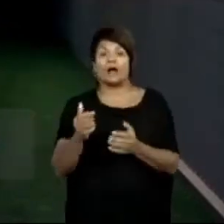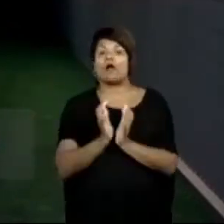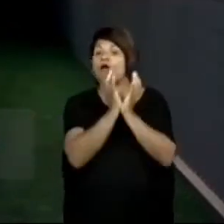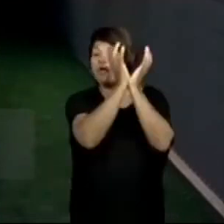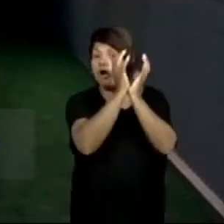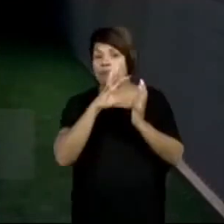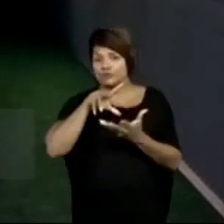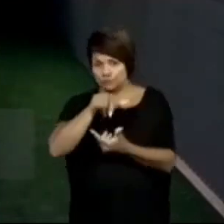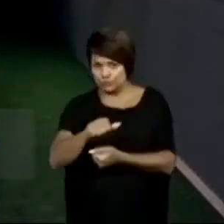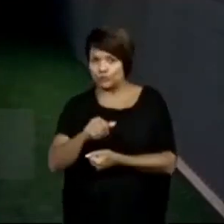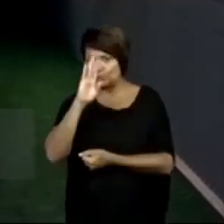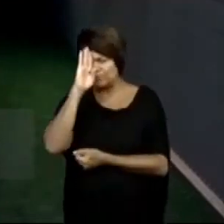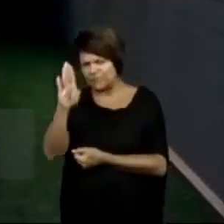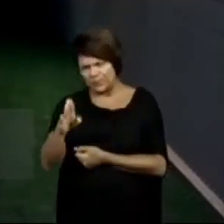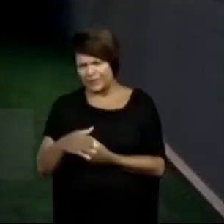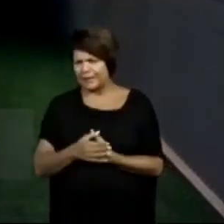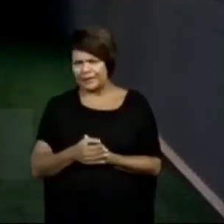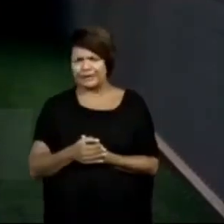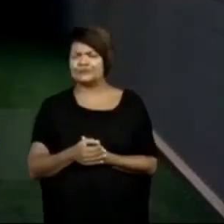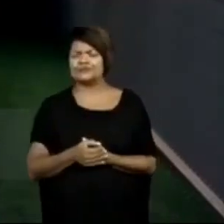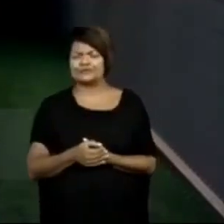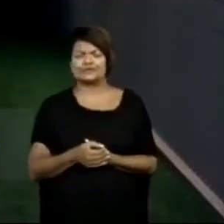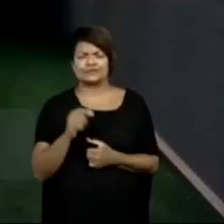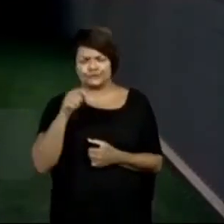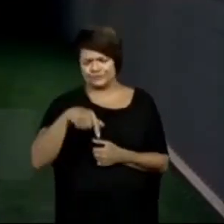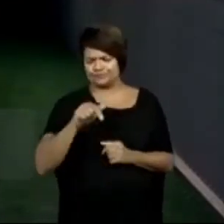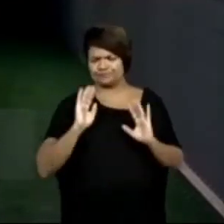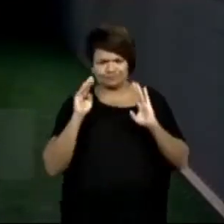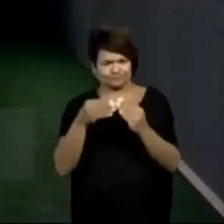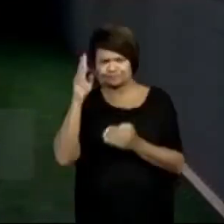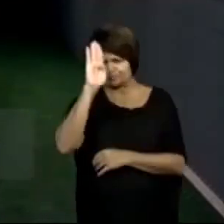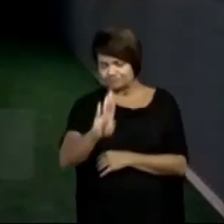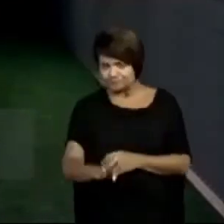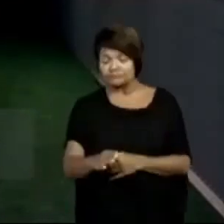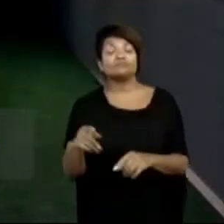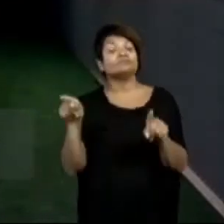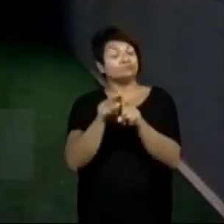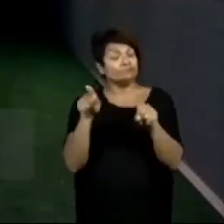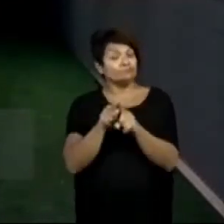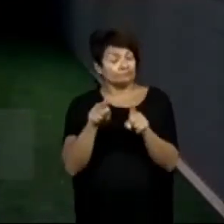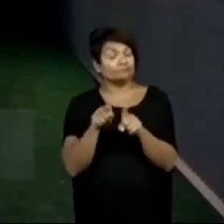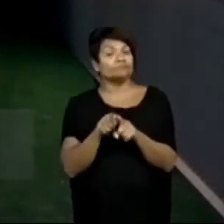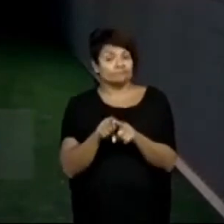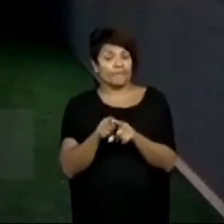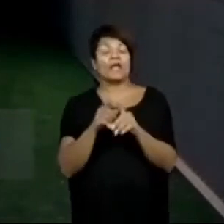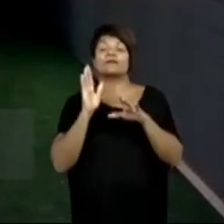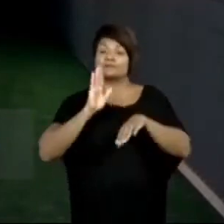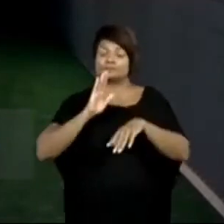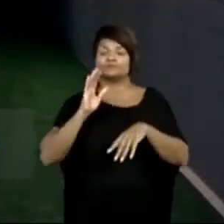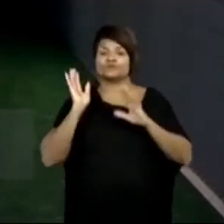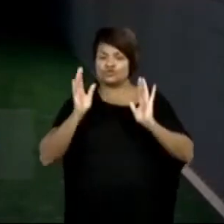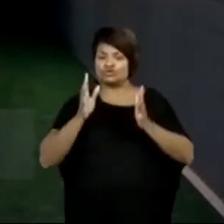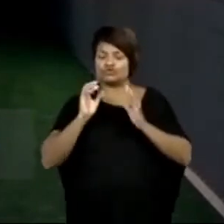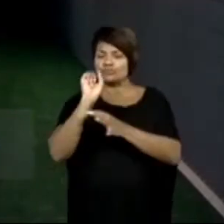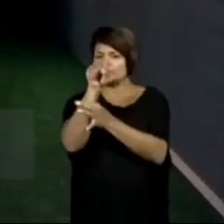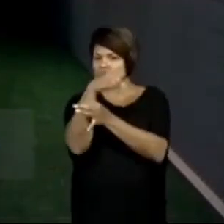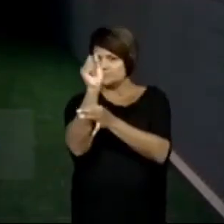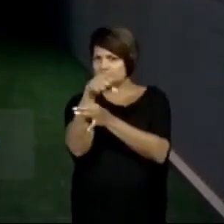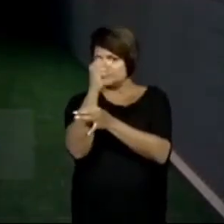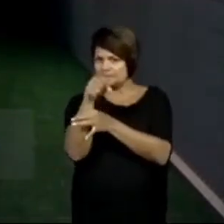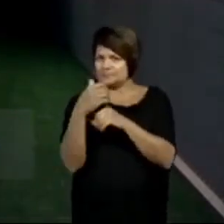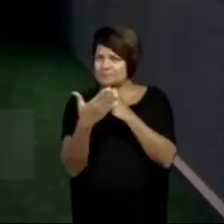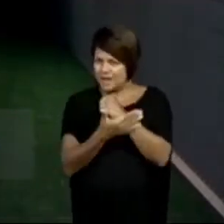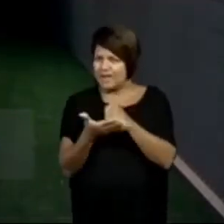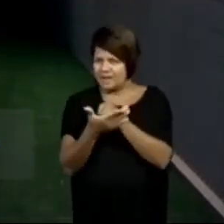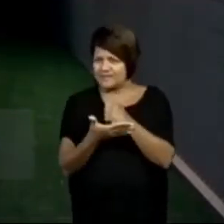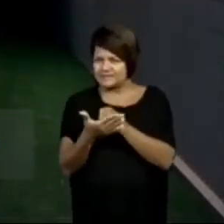aí principalmente relacionados ao nosso país, o Brasil. E também trabalhamos bastante as habilidades motoras